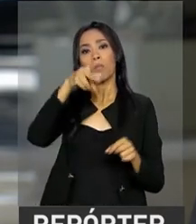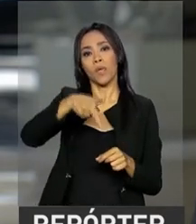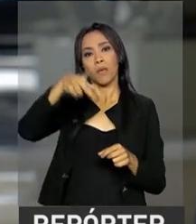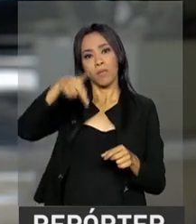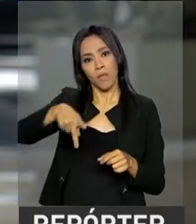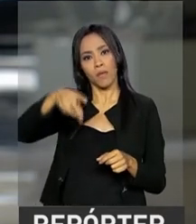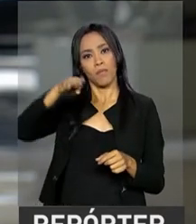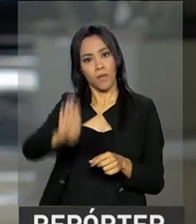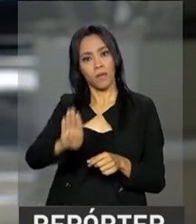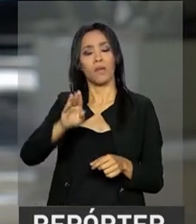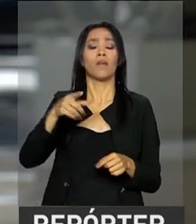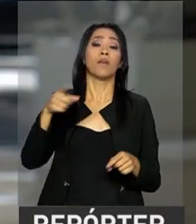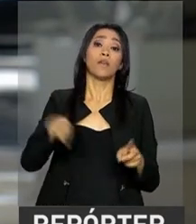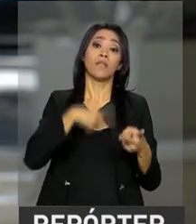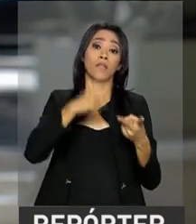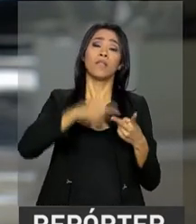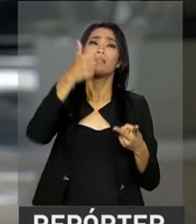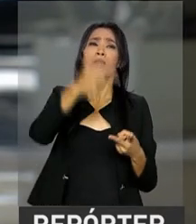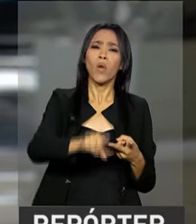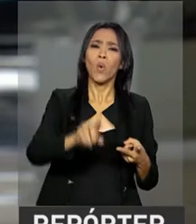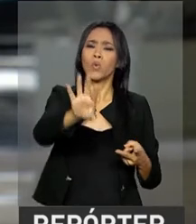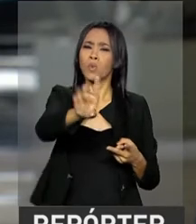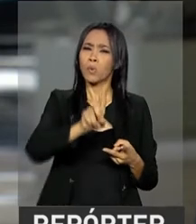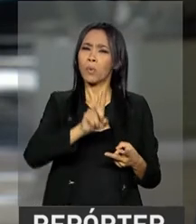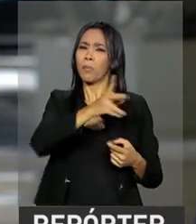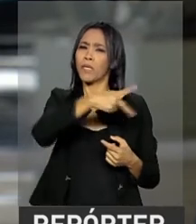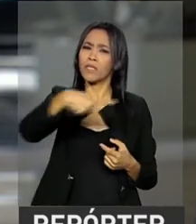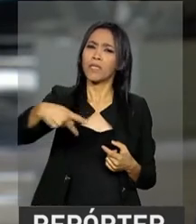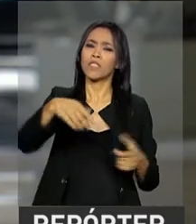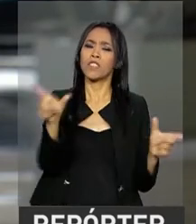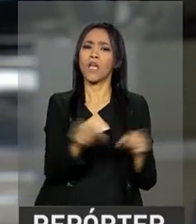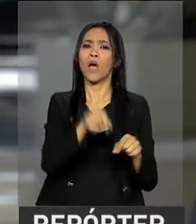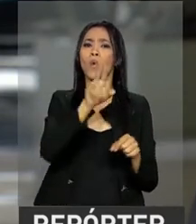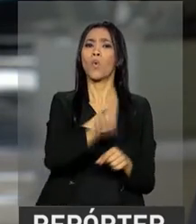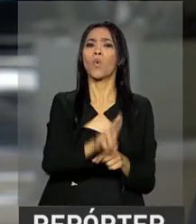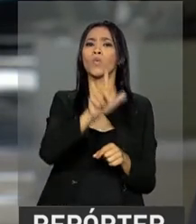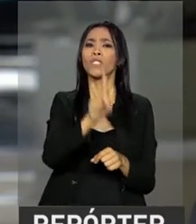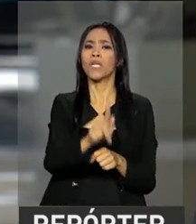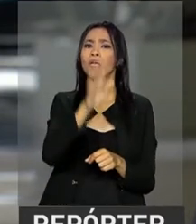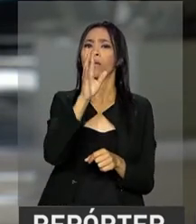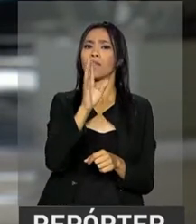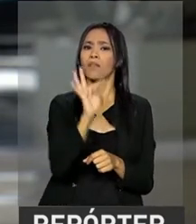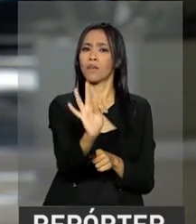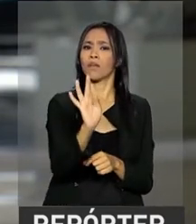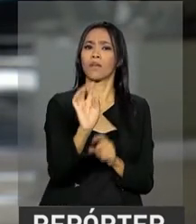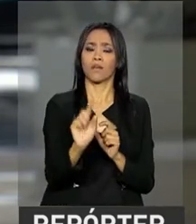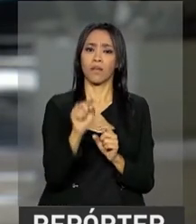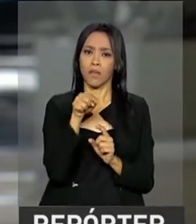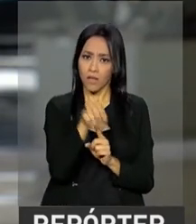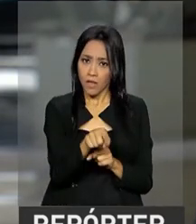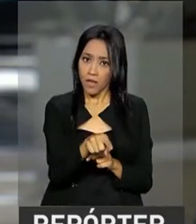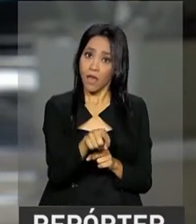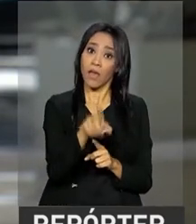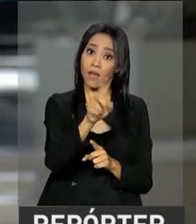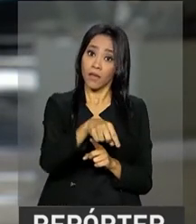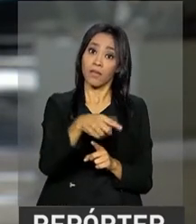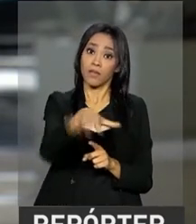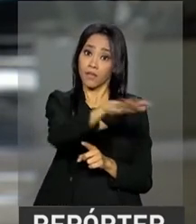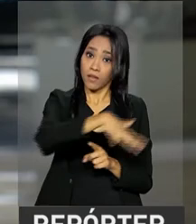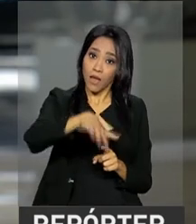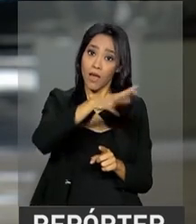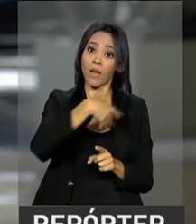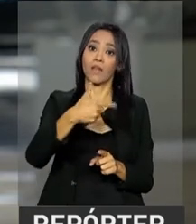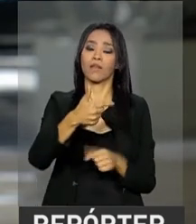jefferson e também recebe o presidente da a1gp da central sindical o gt que a união a geral dos trabalhadores